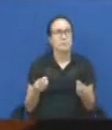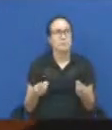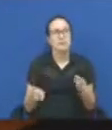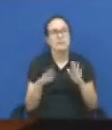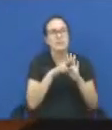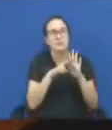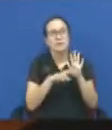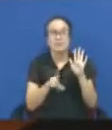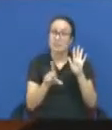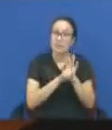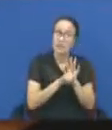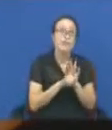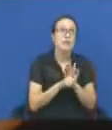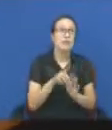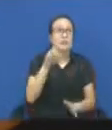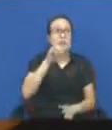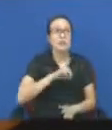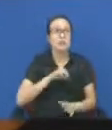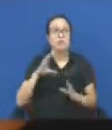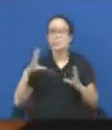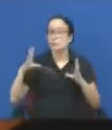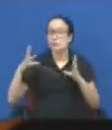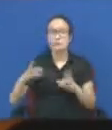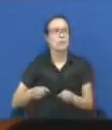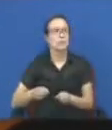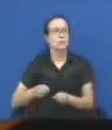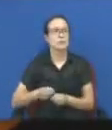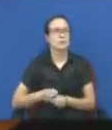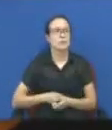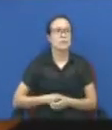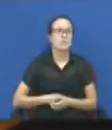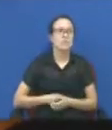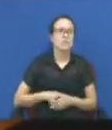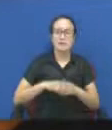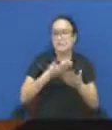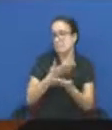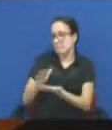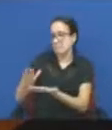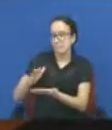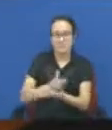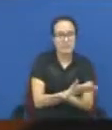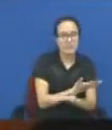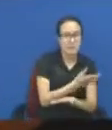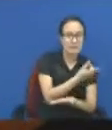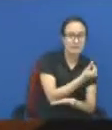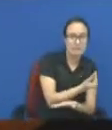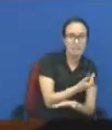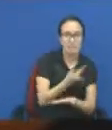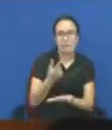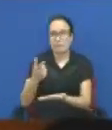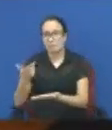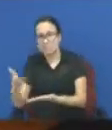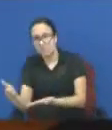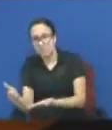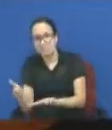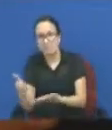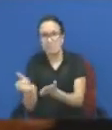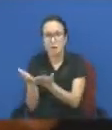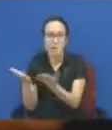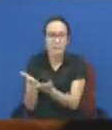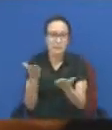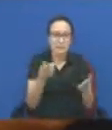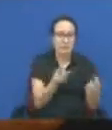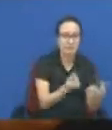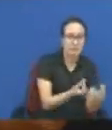são direitos de todos. Não se divide entre pobre ou rico. Se divide em jovens que precisam